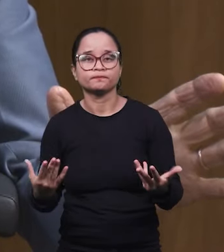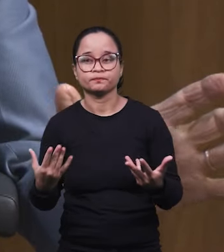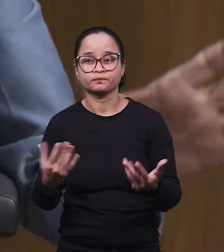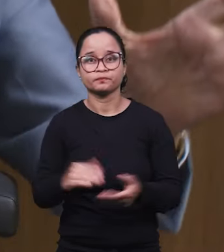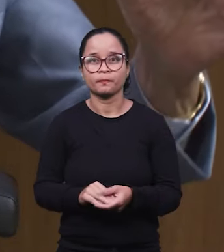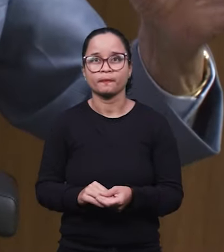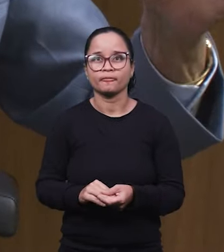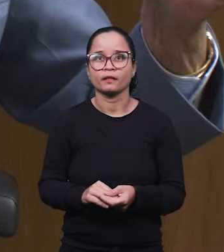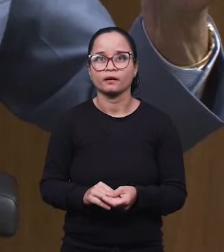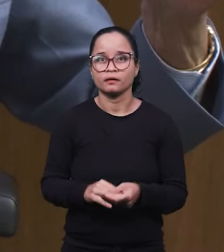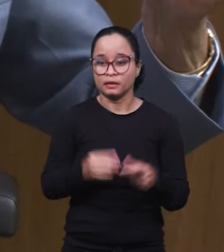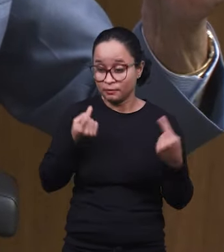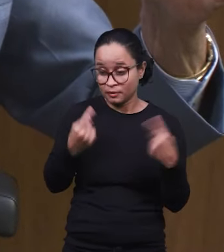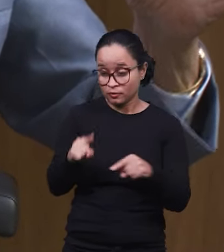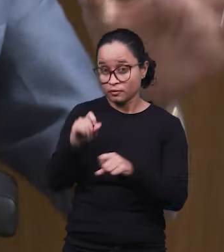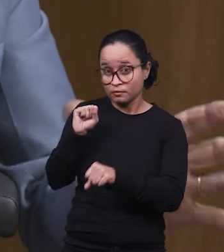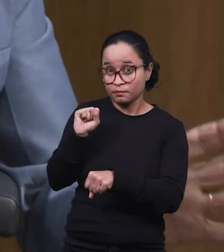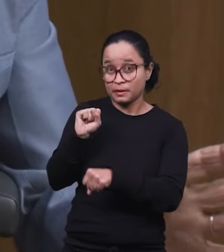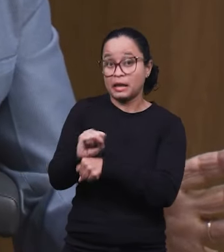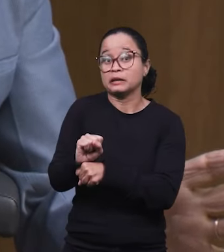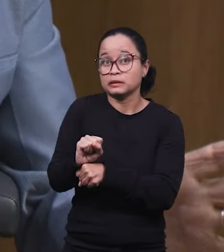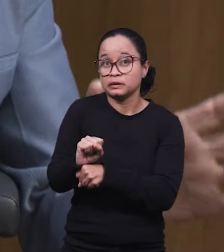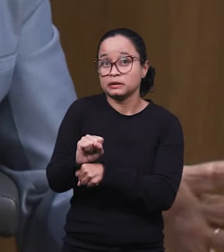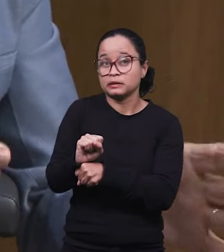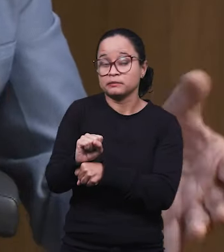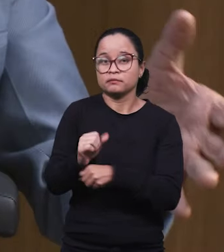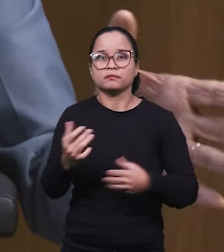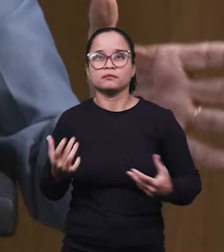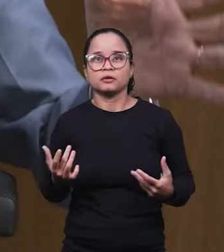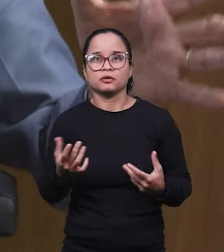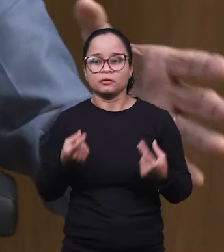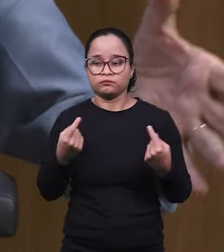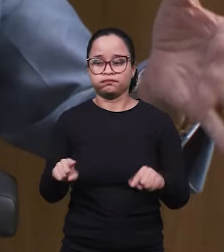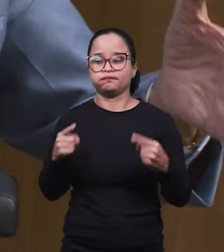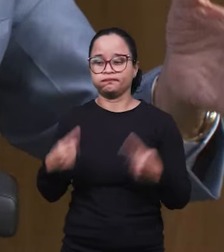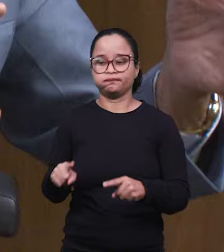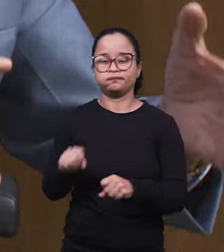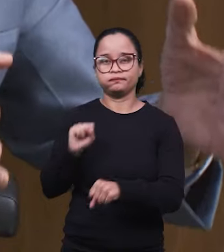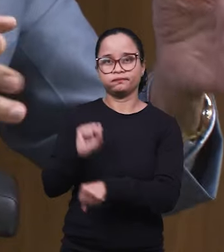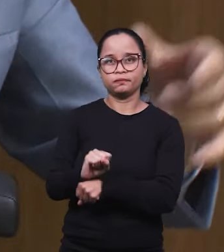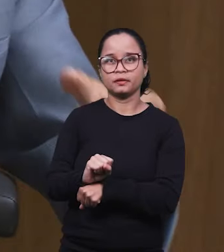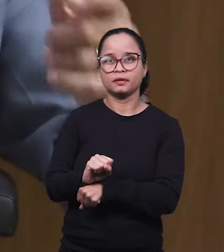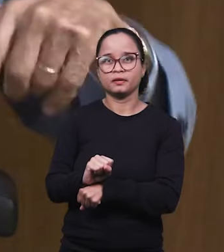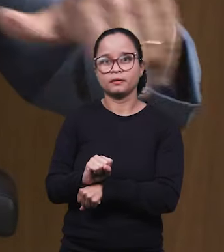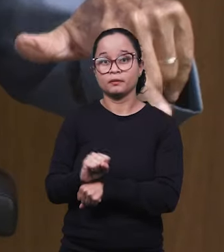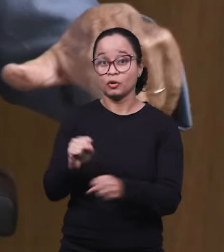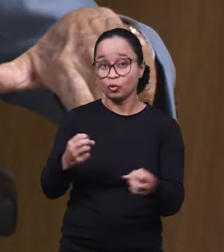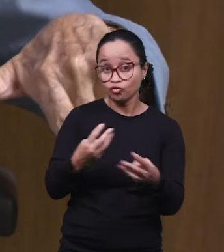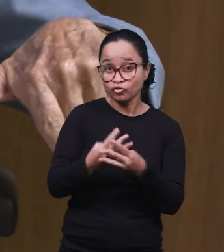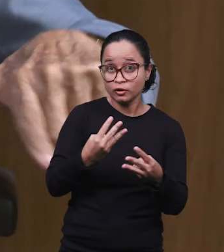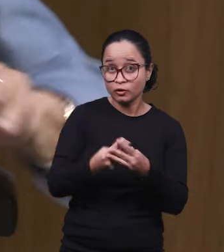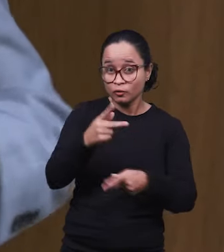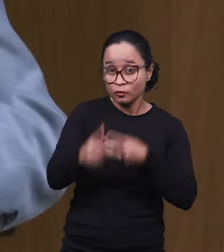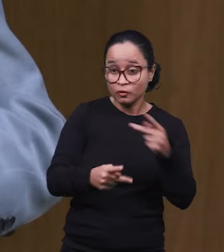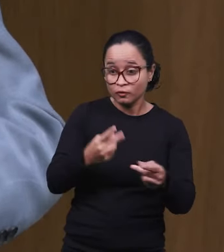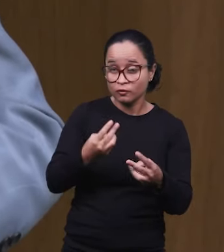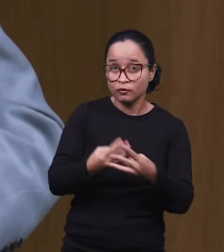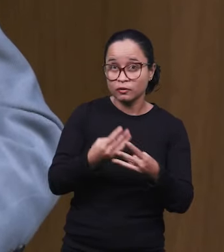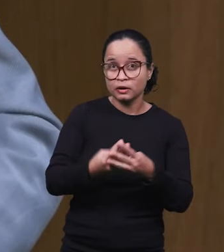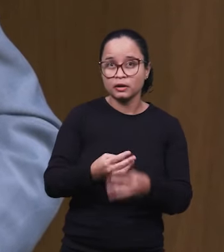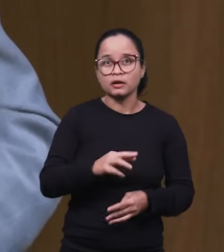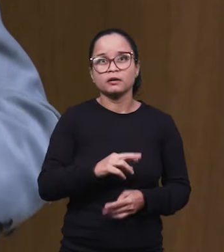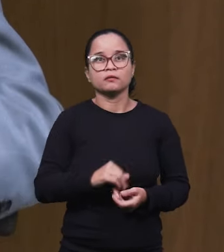ali, as perseguições, para ali, que foi a perseguição que foi feita ali pelos judeus. Não foi